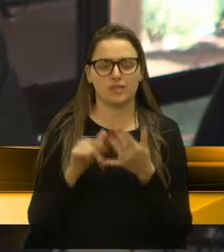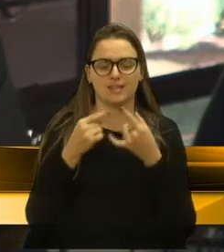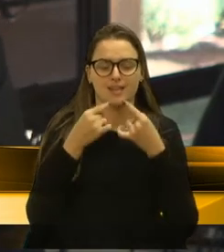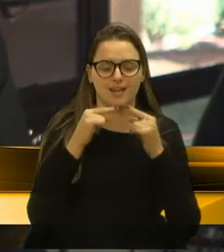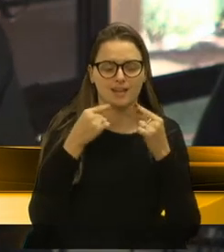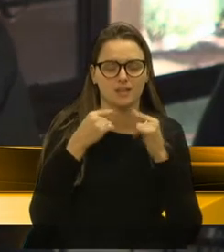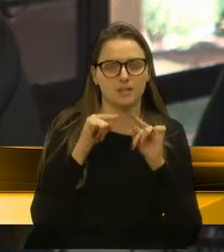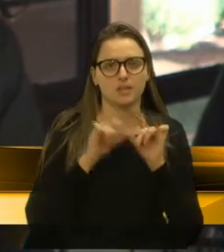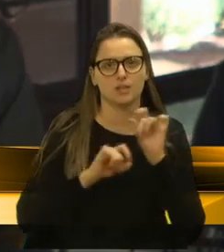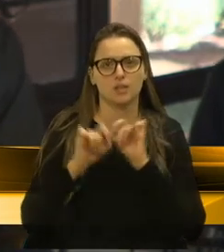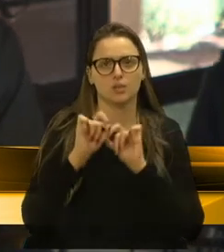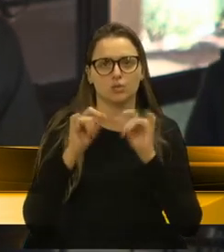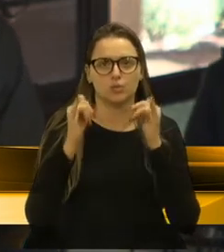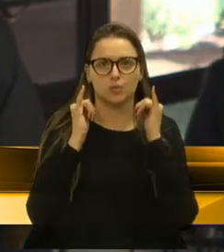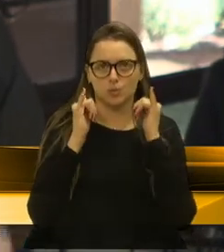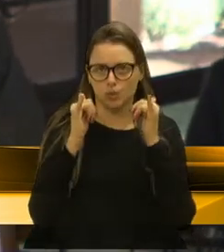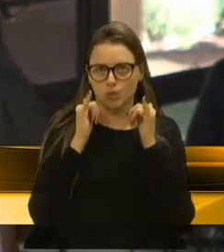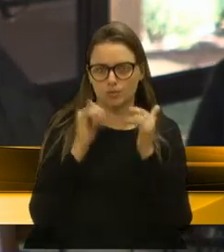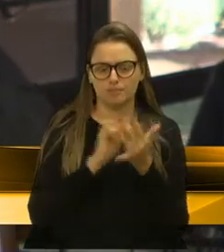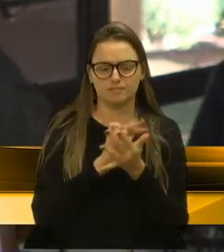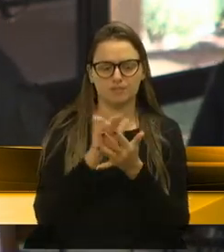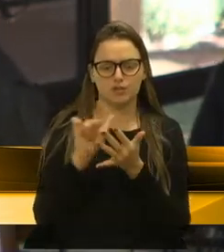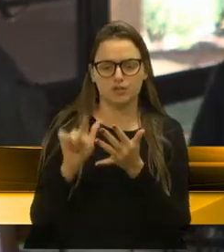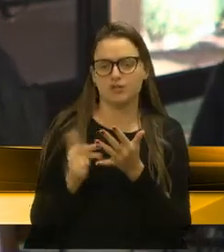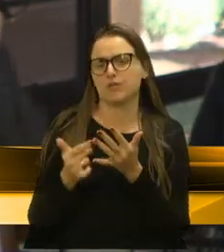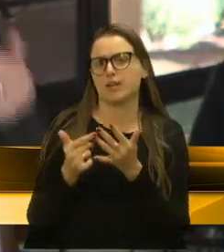público em diversas linhas.